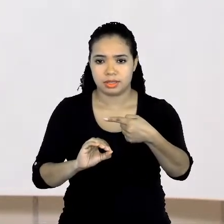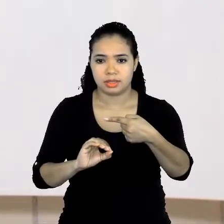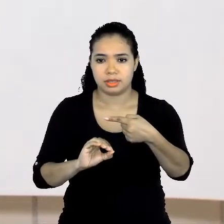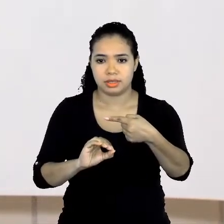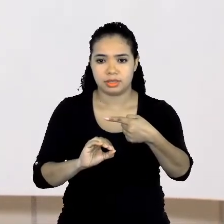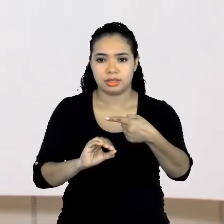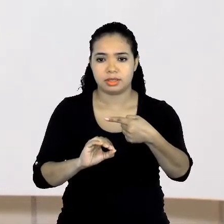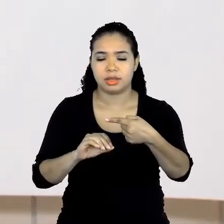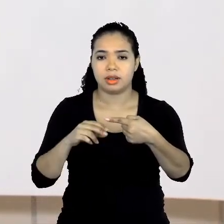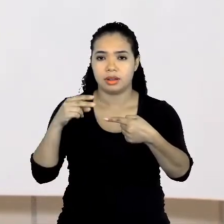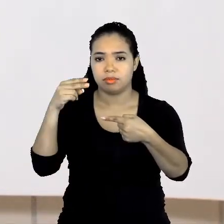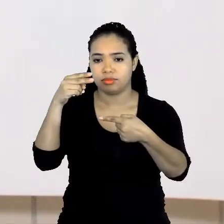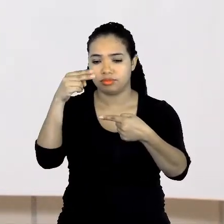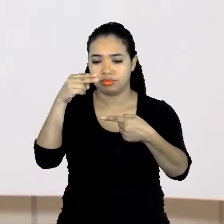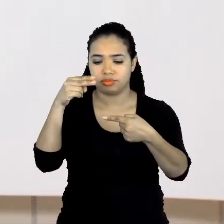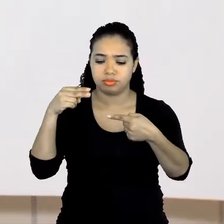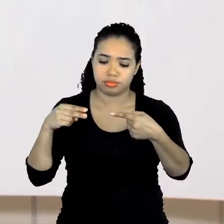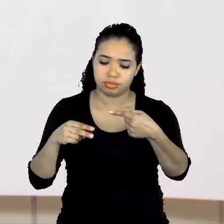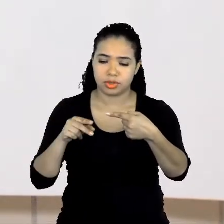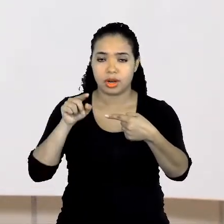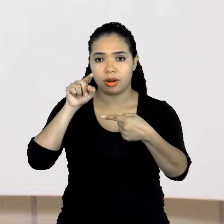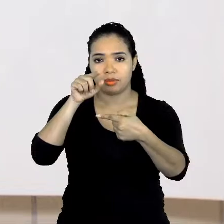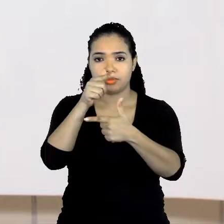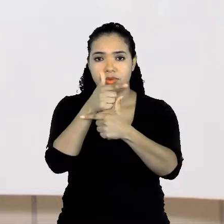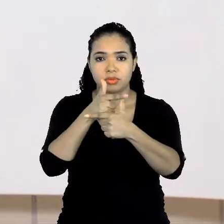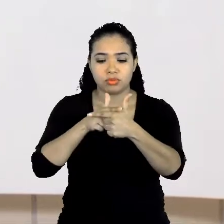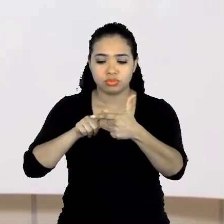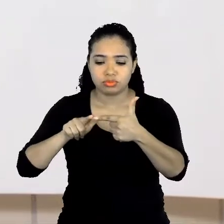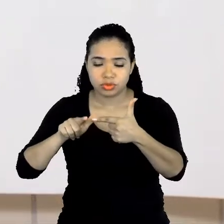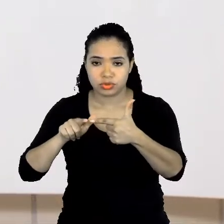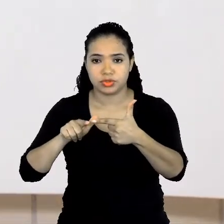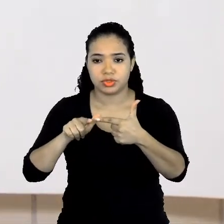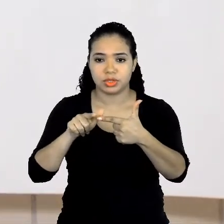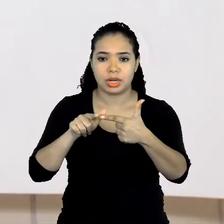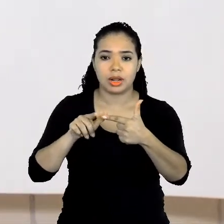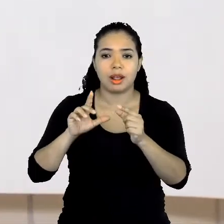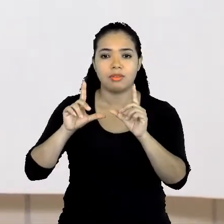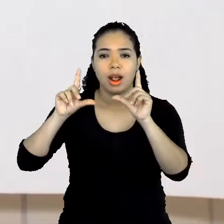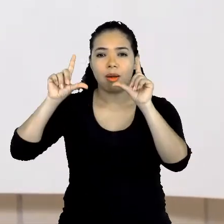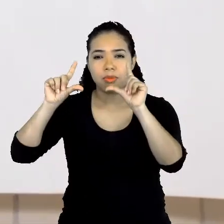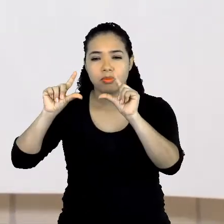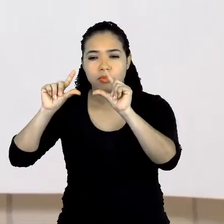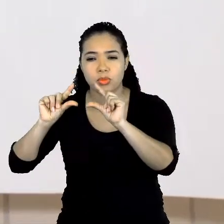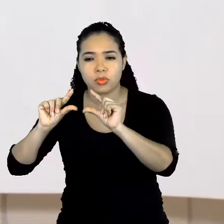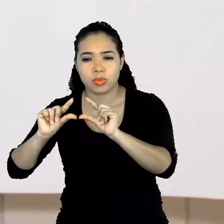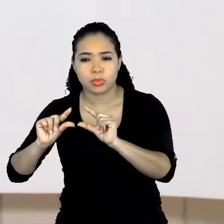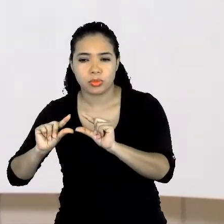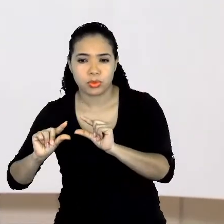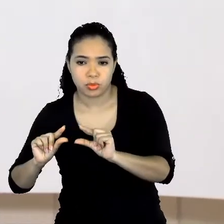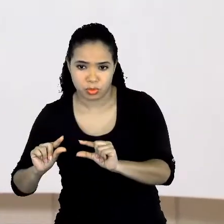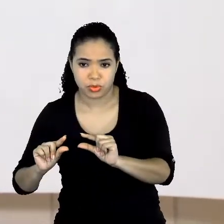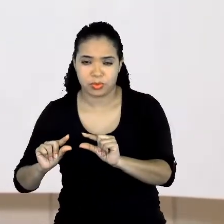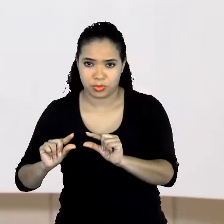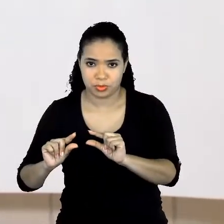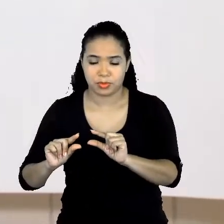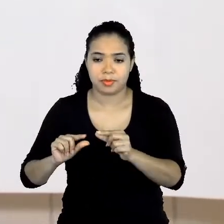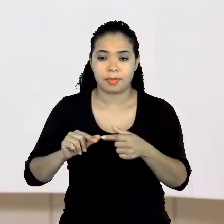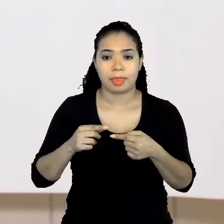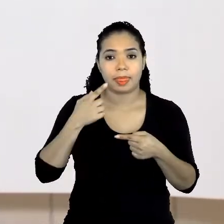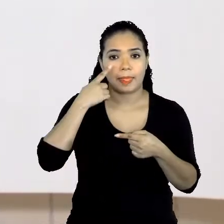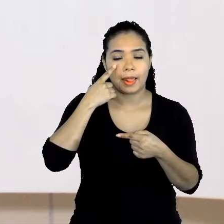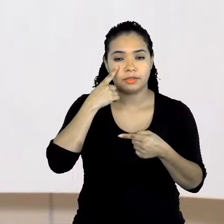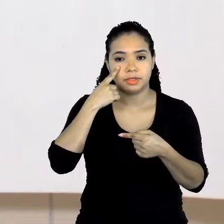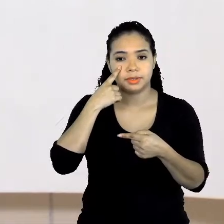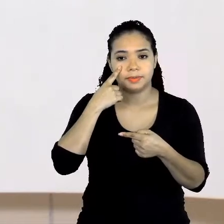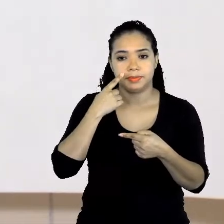forma irredutível. Irredutível é que não tem mais onde ela ficar reduzida, onde ela ficar menor. Lembra,